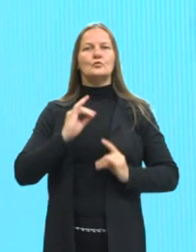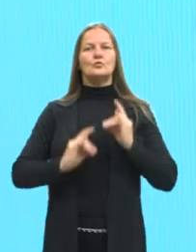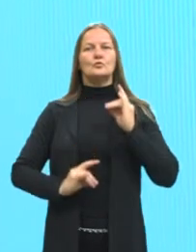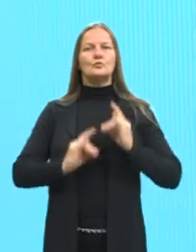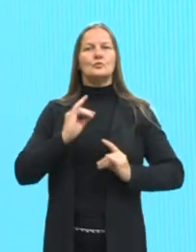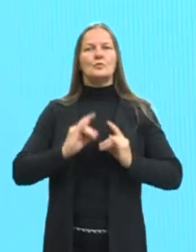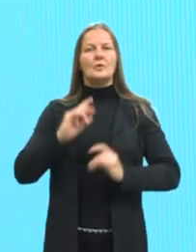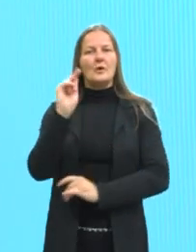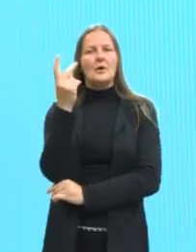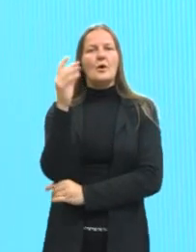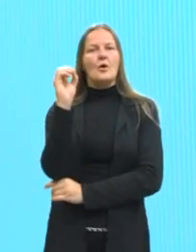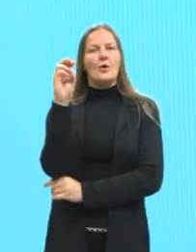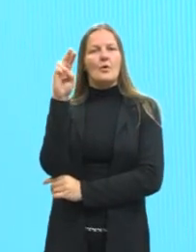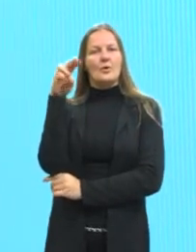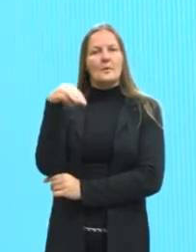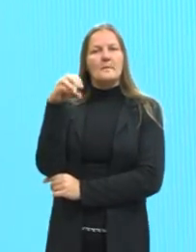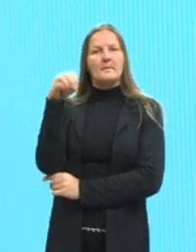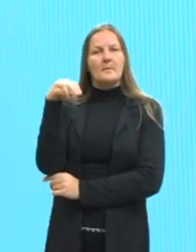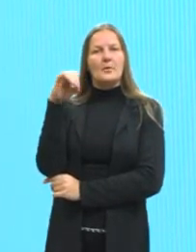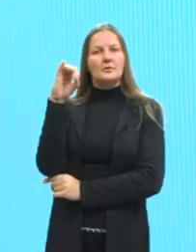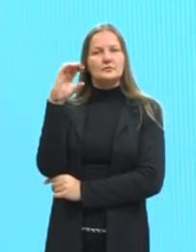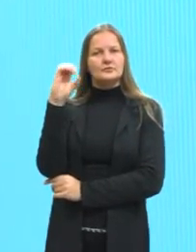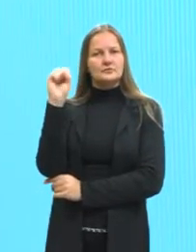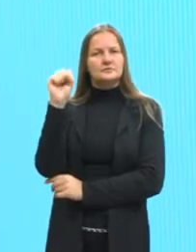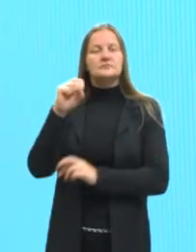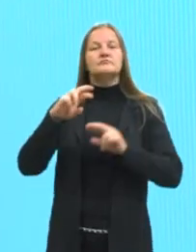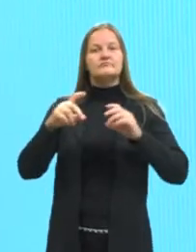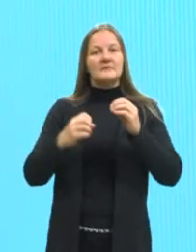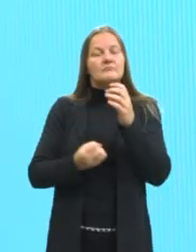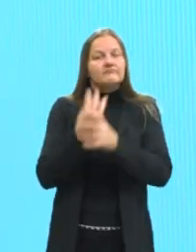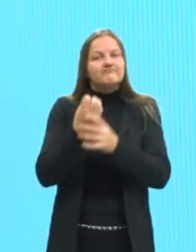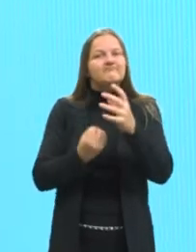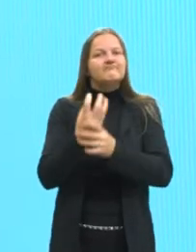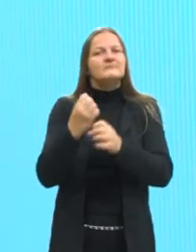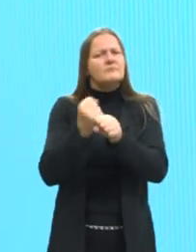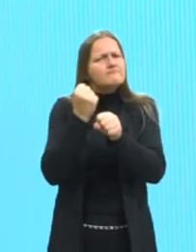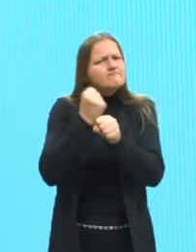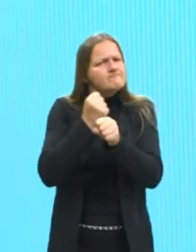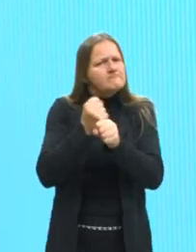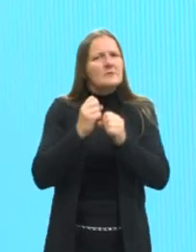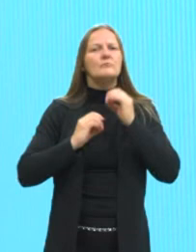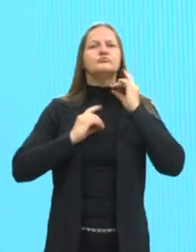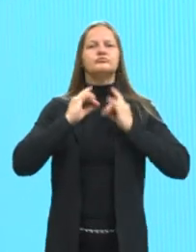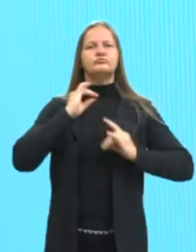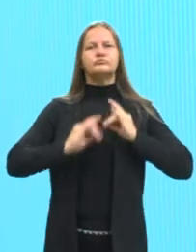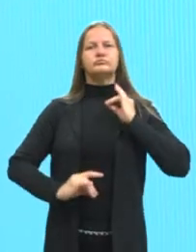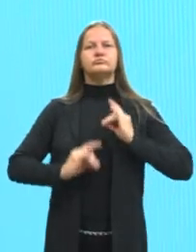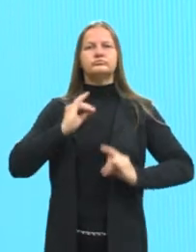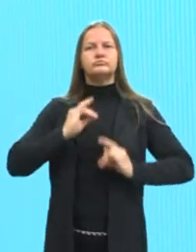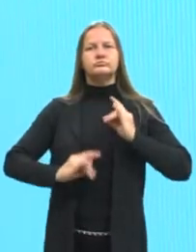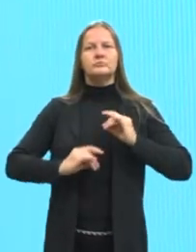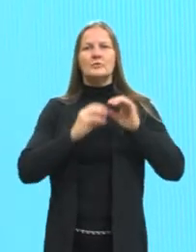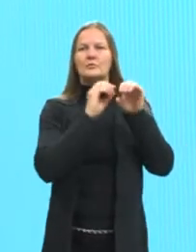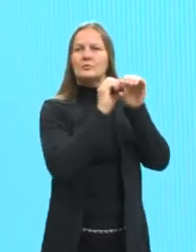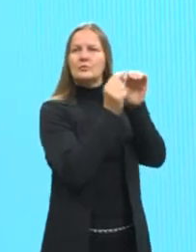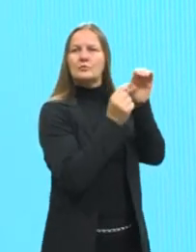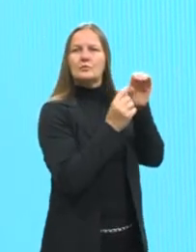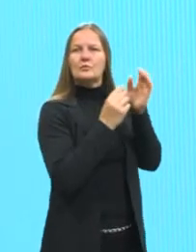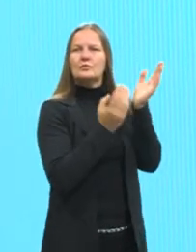hormônios Lembrando que hipotálamo essa parte mais interior aqui ó bem ao centro E aqui é